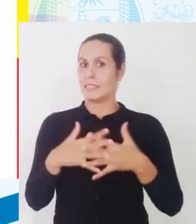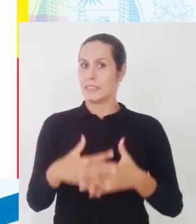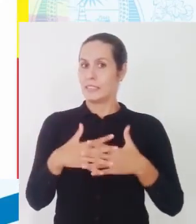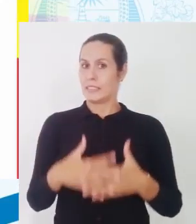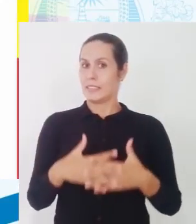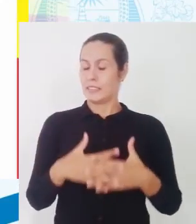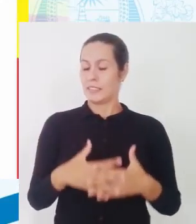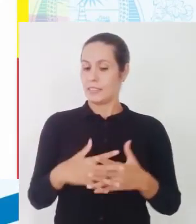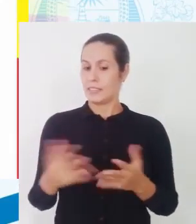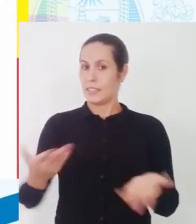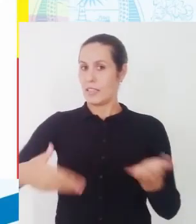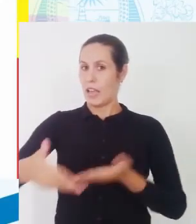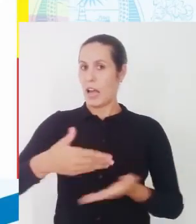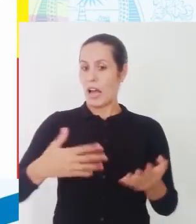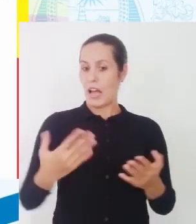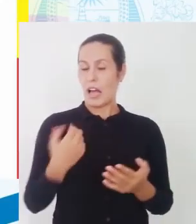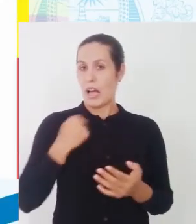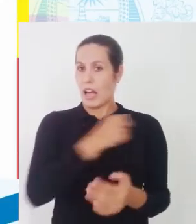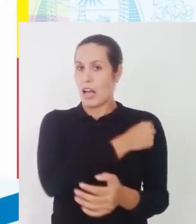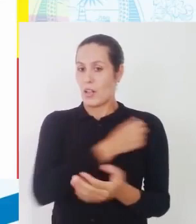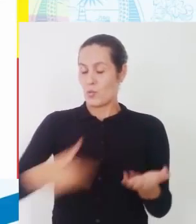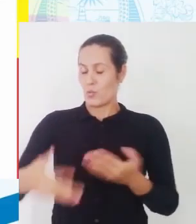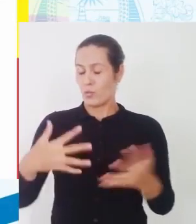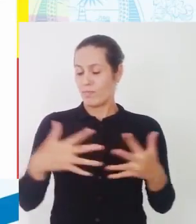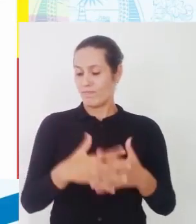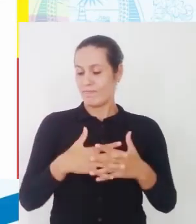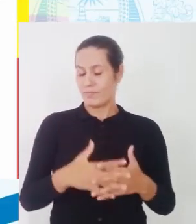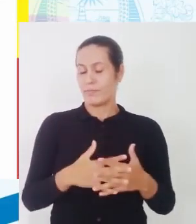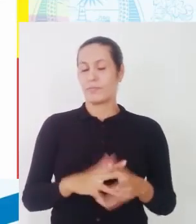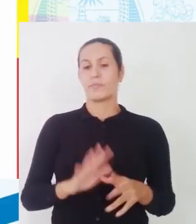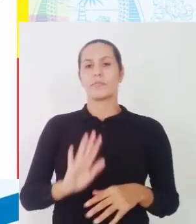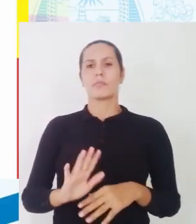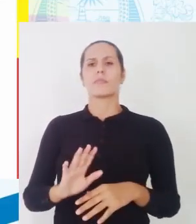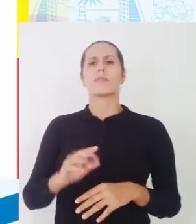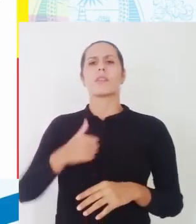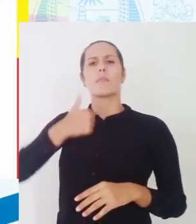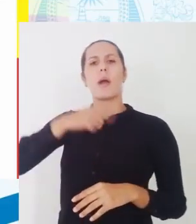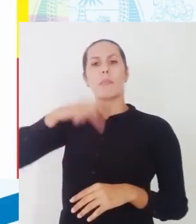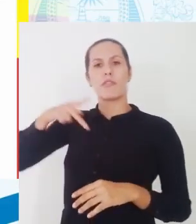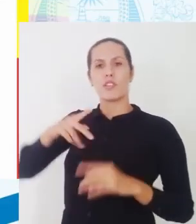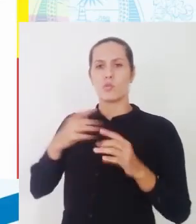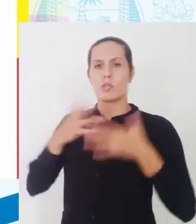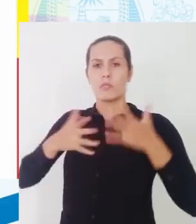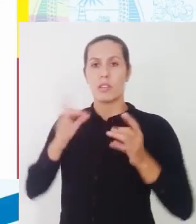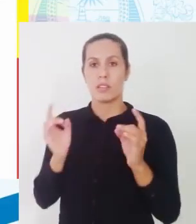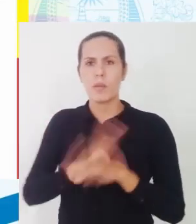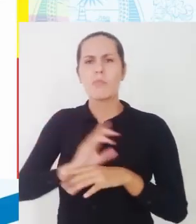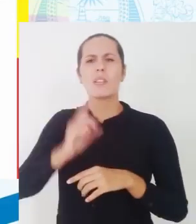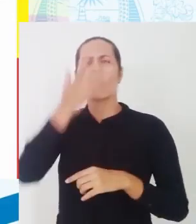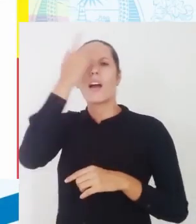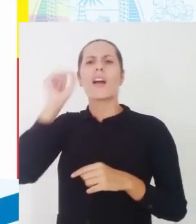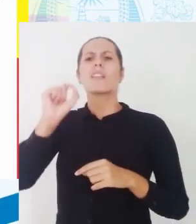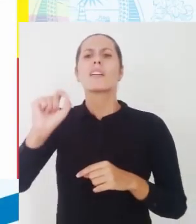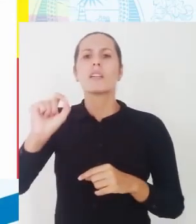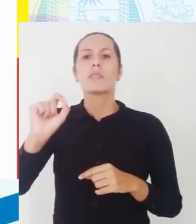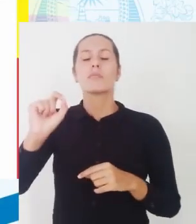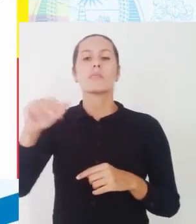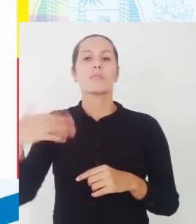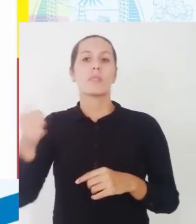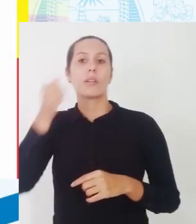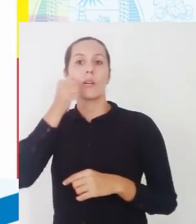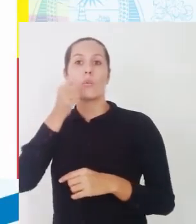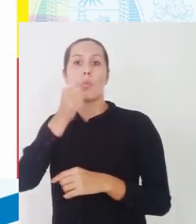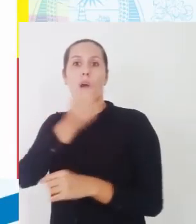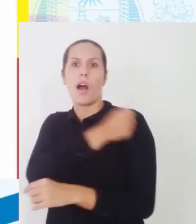complicadas de se resolverem entre alunos somente. Logo após a professora, quem toma a palavra para falar?